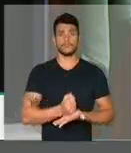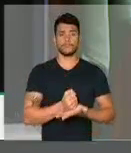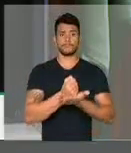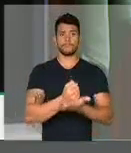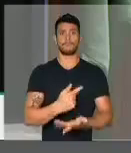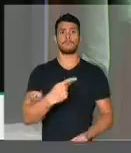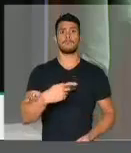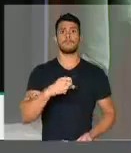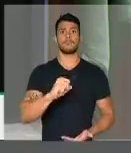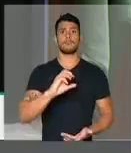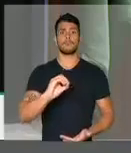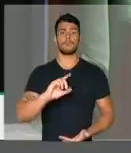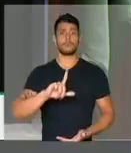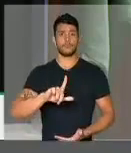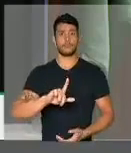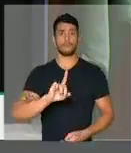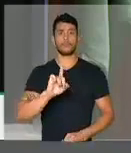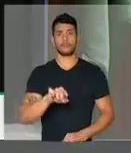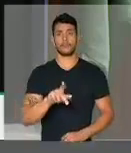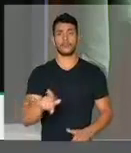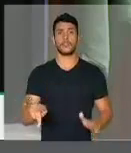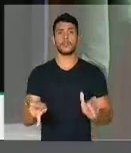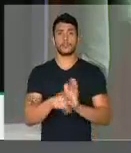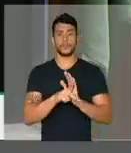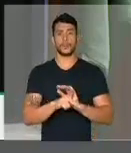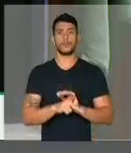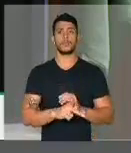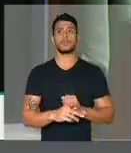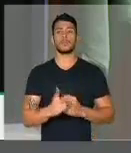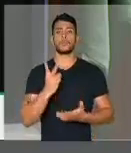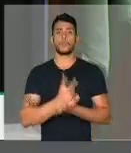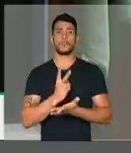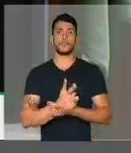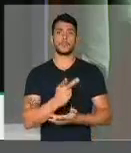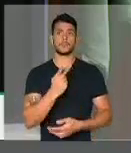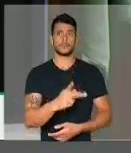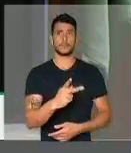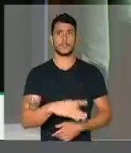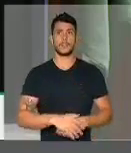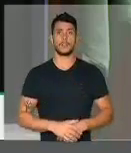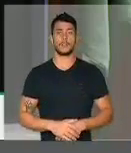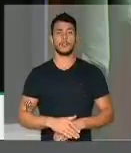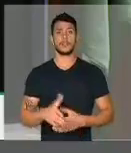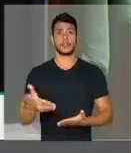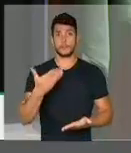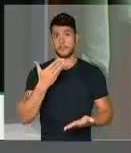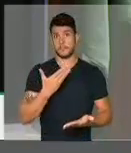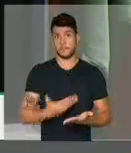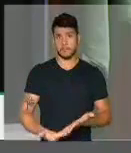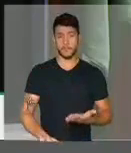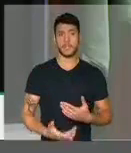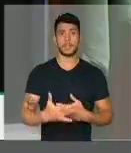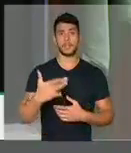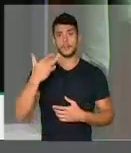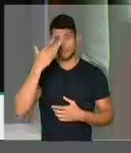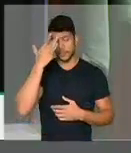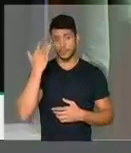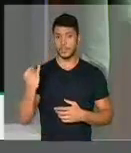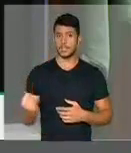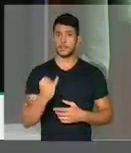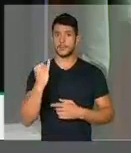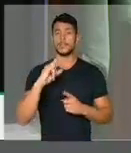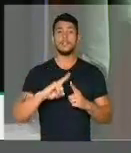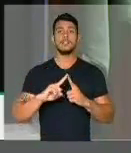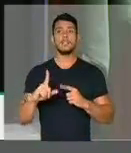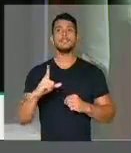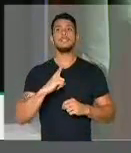PSOL, Partido Socialismo e Liberdade, que perdeu uma grande militante, mas